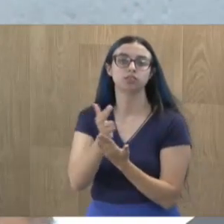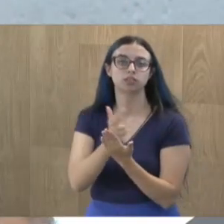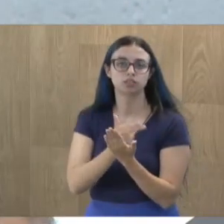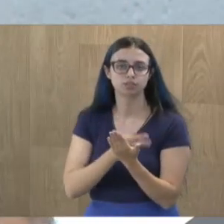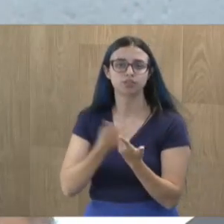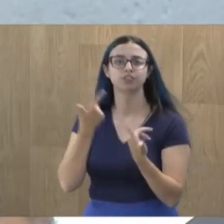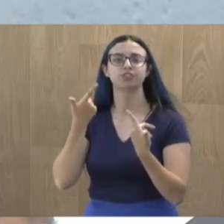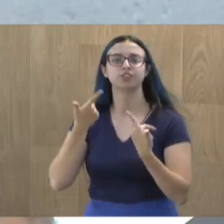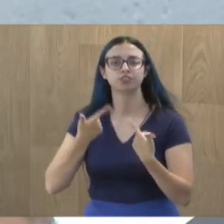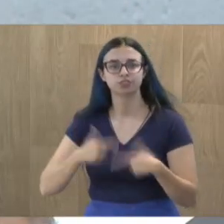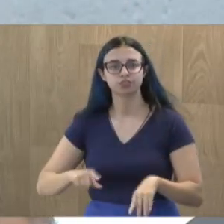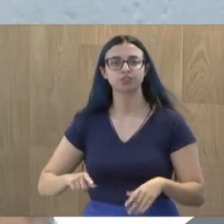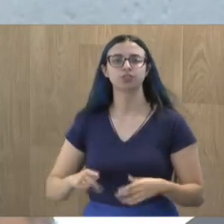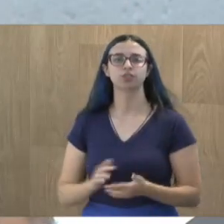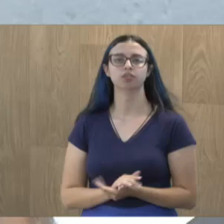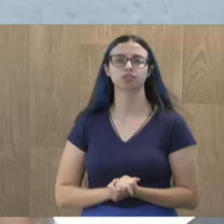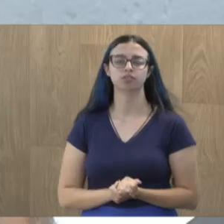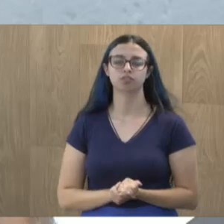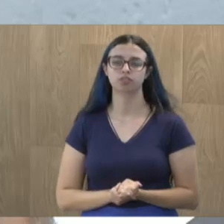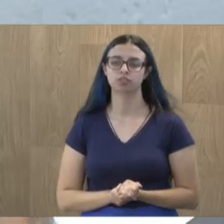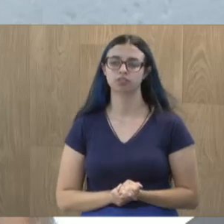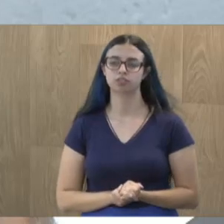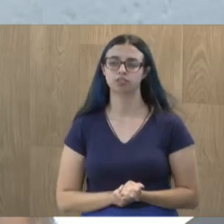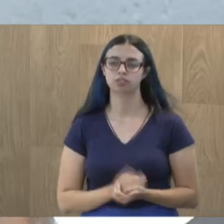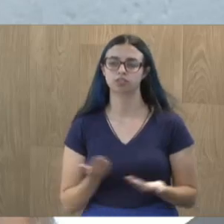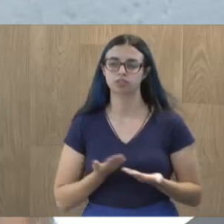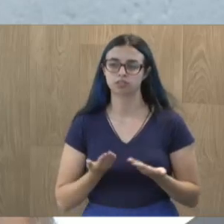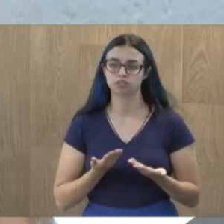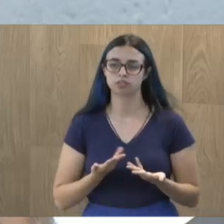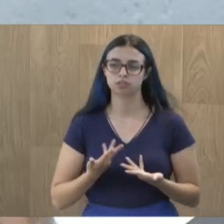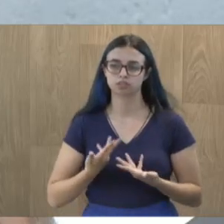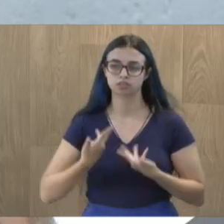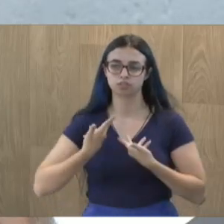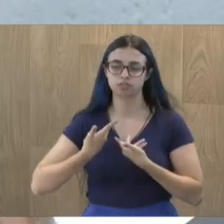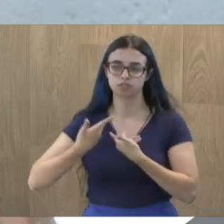convidado, semana passada, para